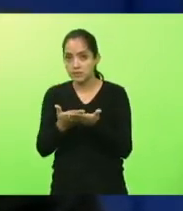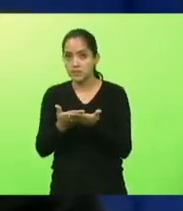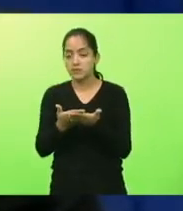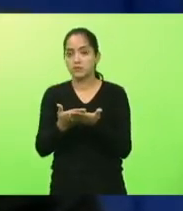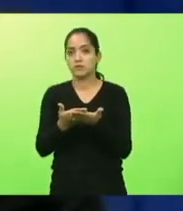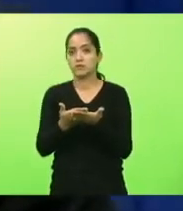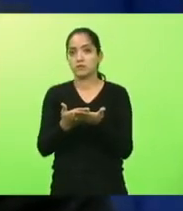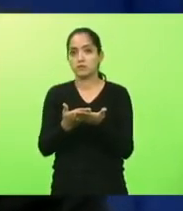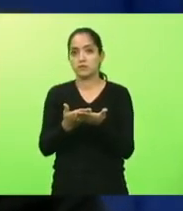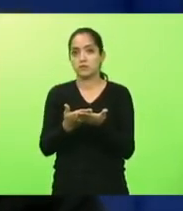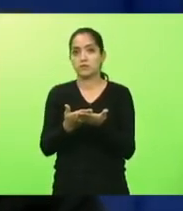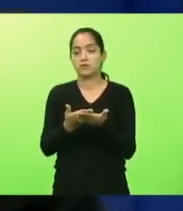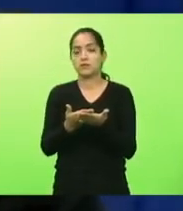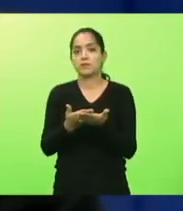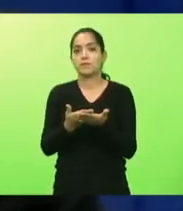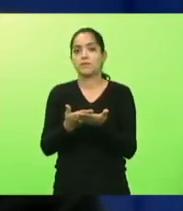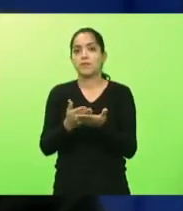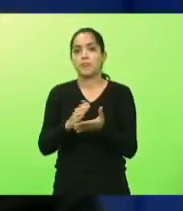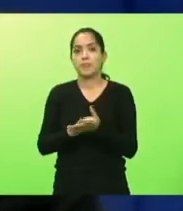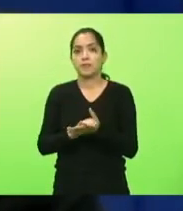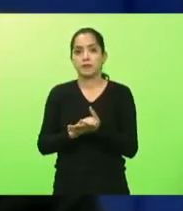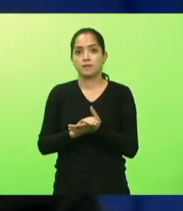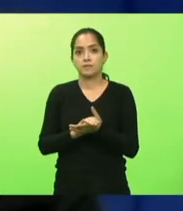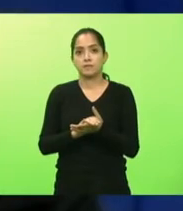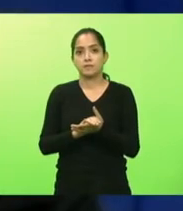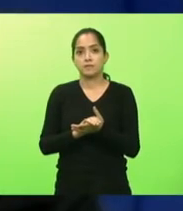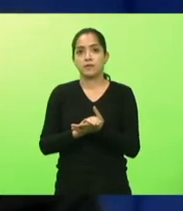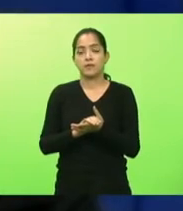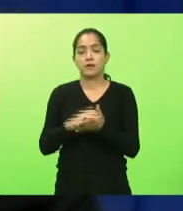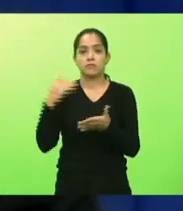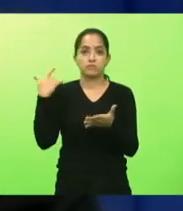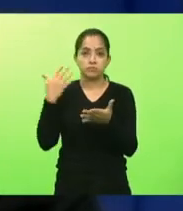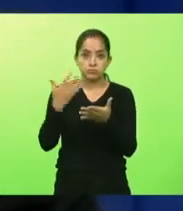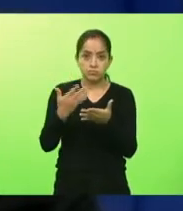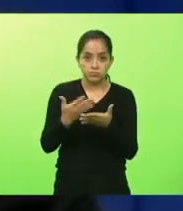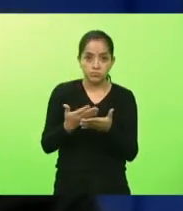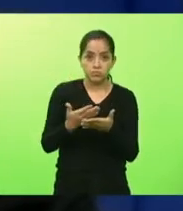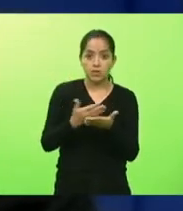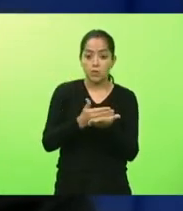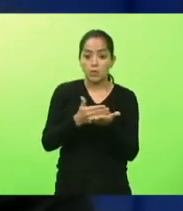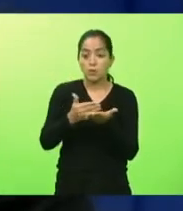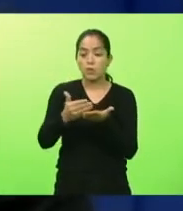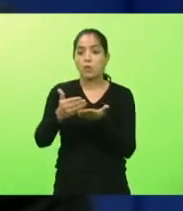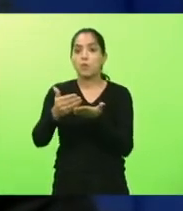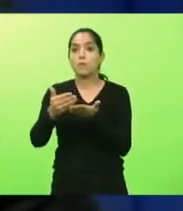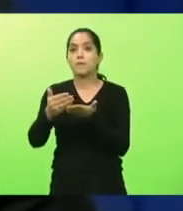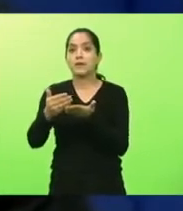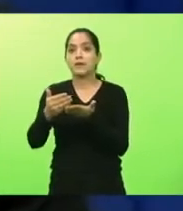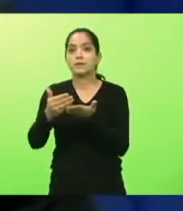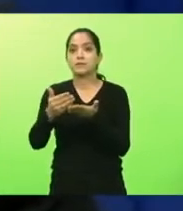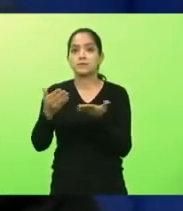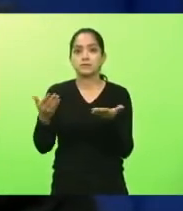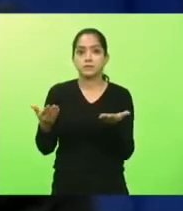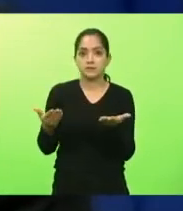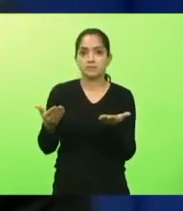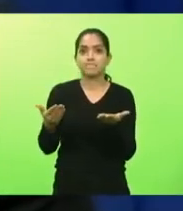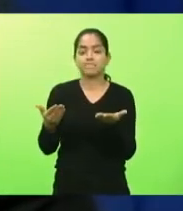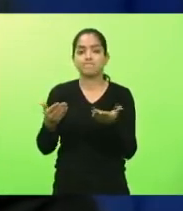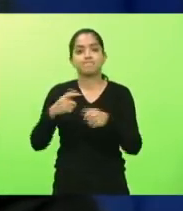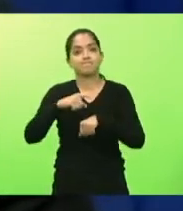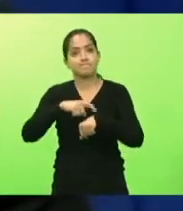infelizmente, a partir desses últimos tempos, nós vamos começar a viver ou reviver esses